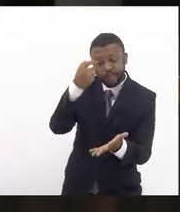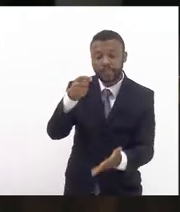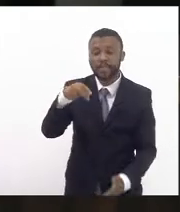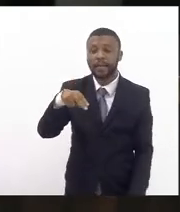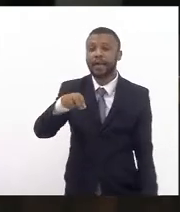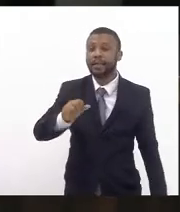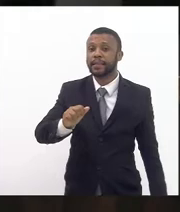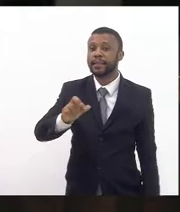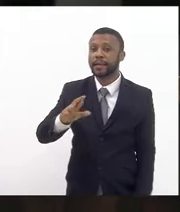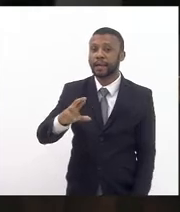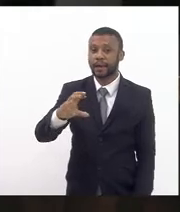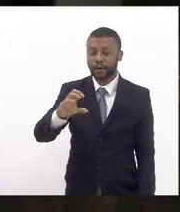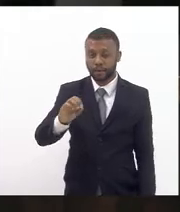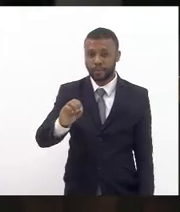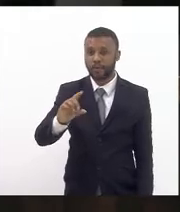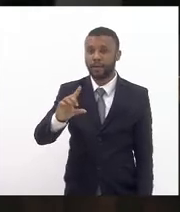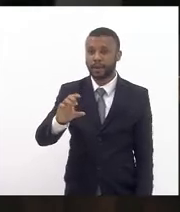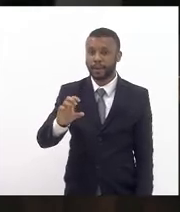Narcolepsia e Hipersone,